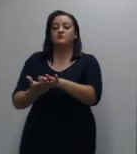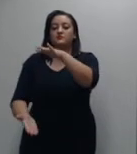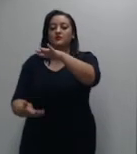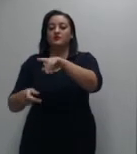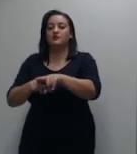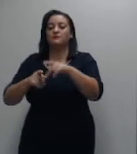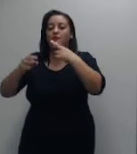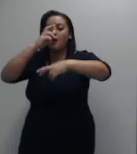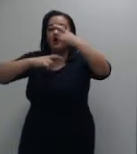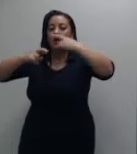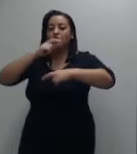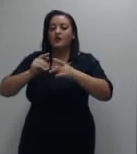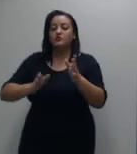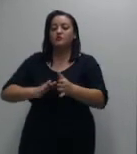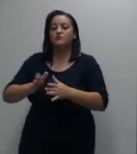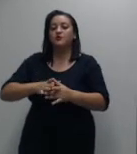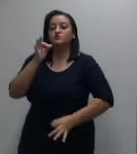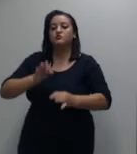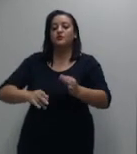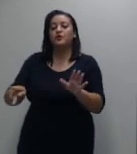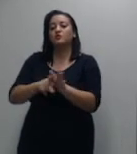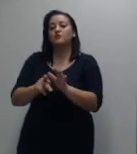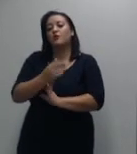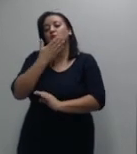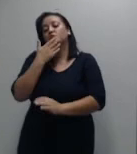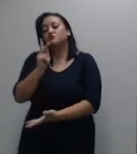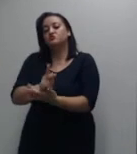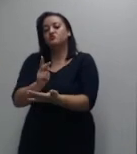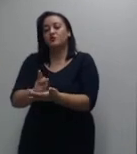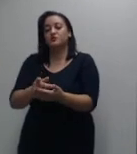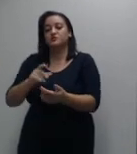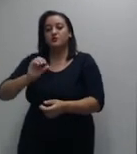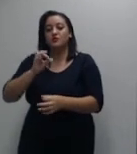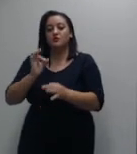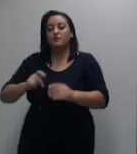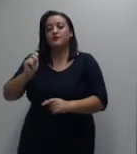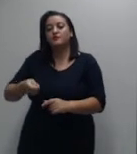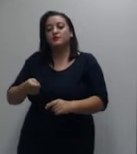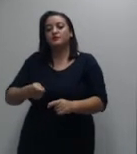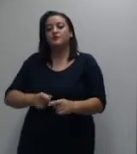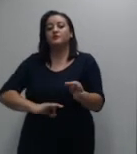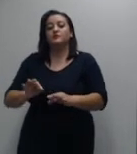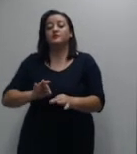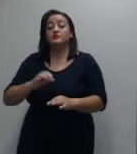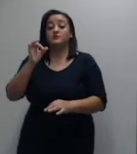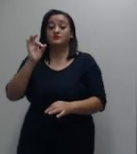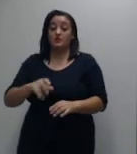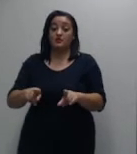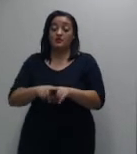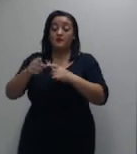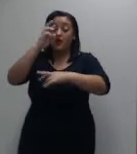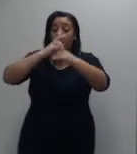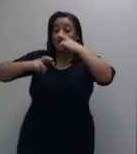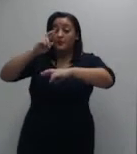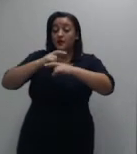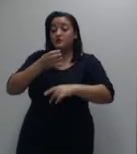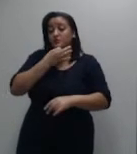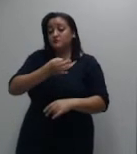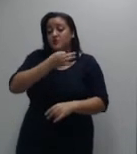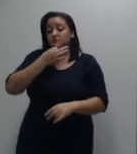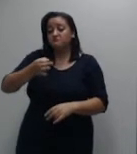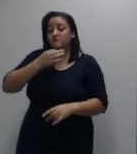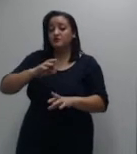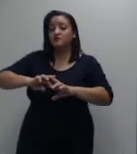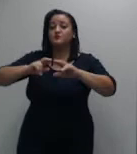analisada por ocasião do julgamento do próprio pedido de homologação a tatuada oportunamente serão analisadas as alegações de